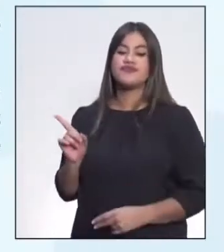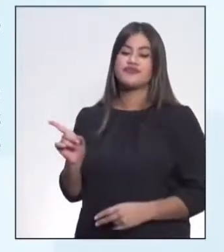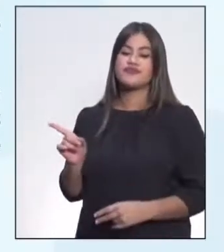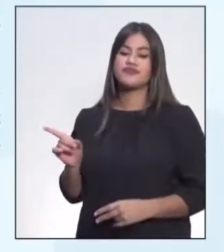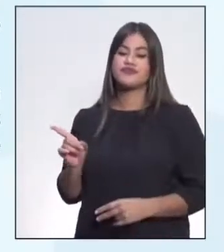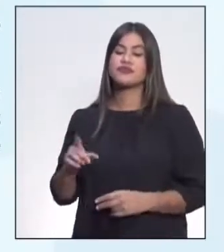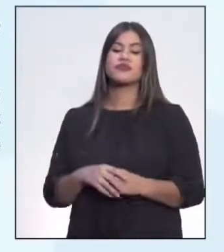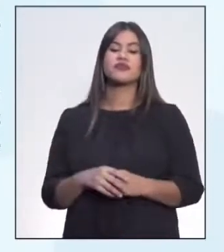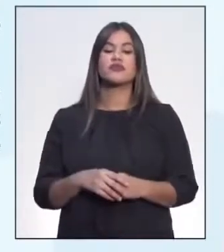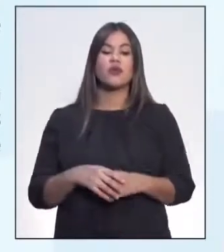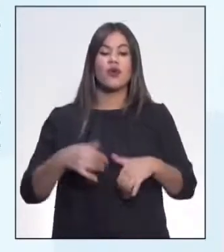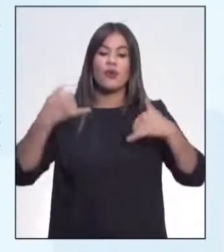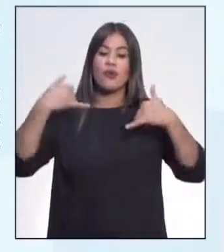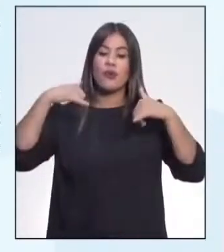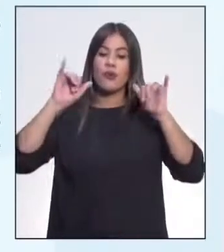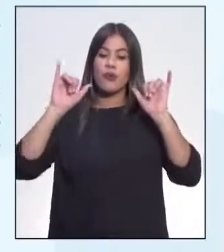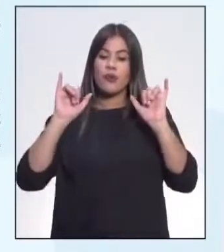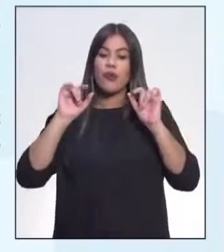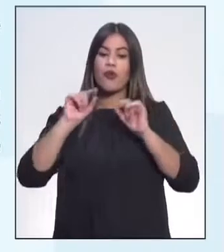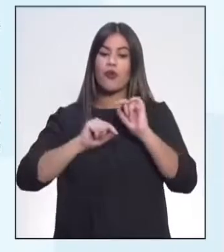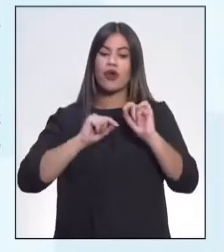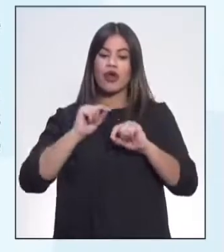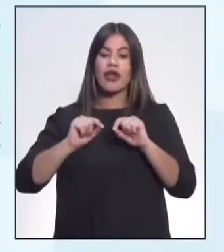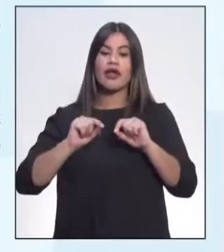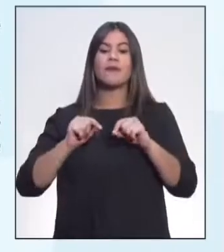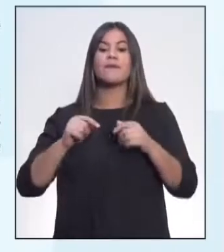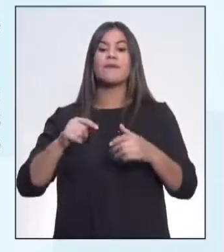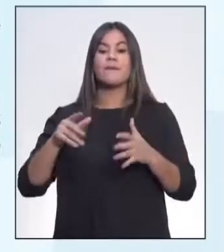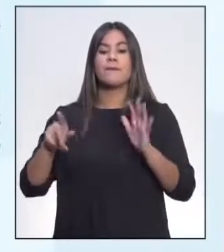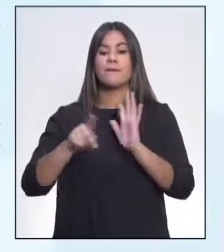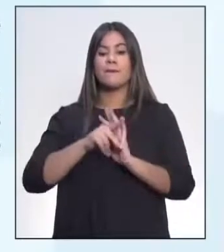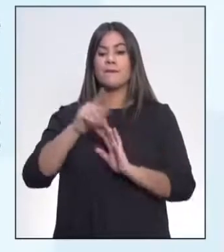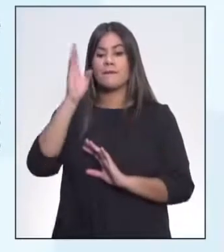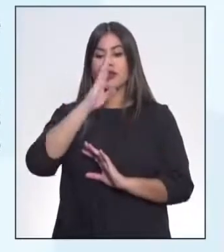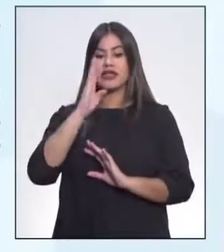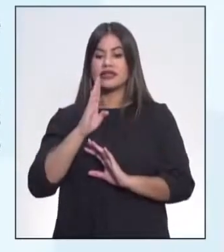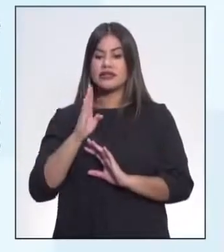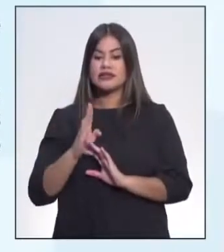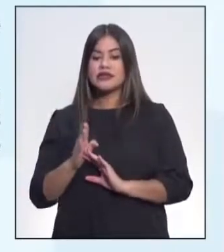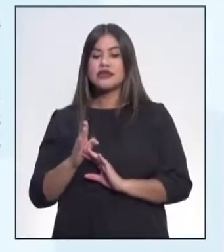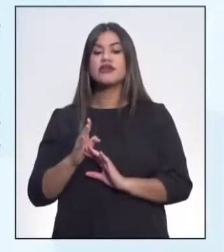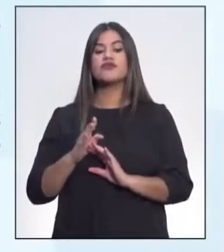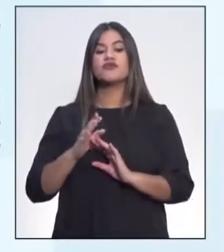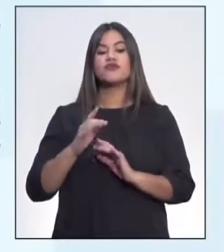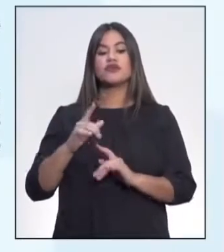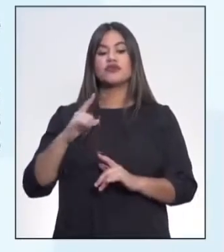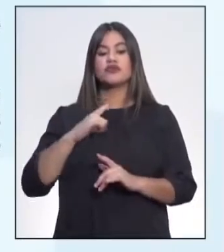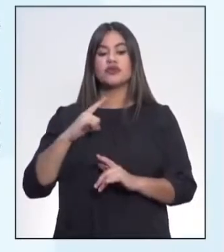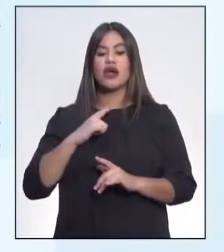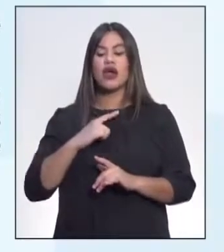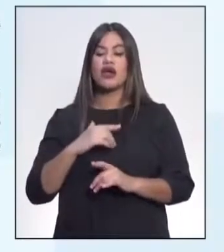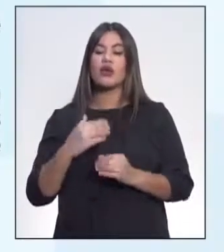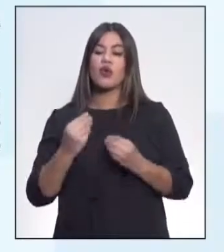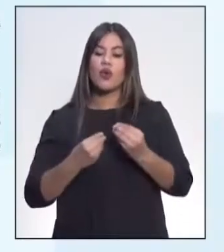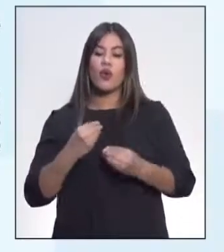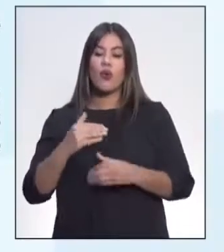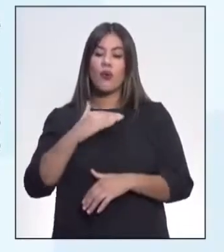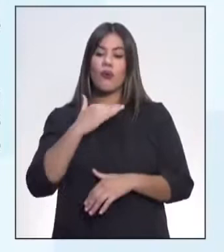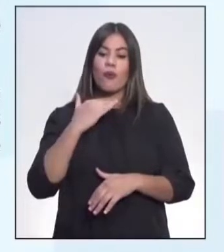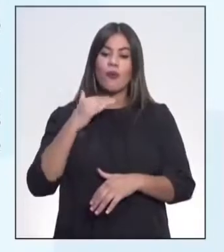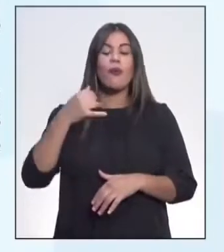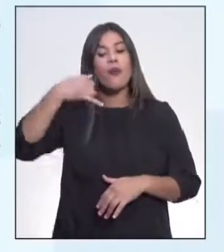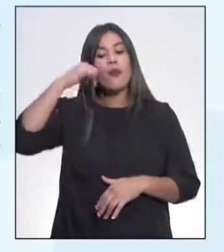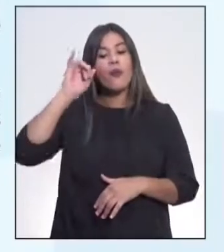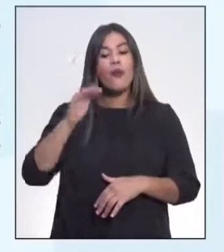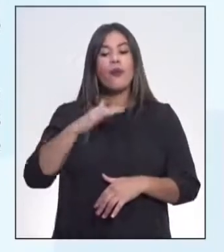com personagens humanos também vestindo a fantasia, tendo como tema central da história a morte e a ressurreição de um boi, ou seja, um